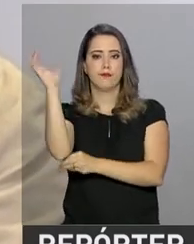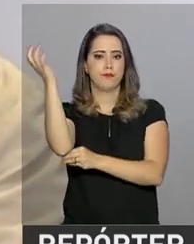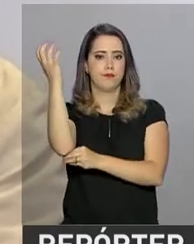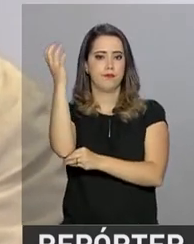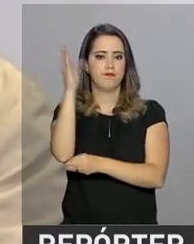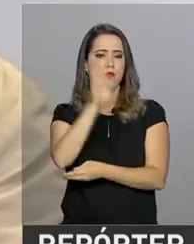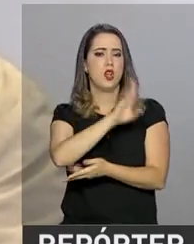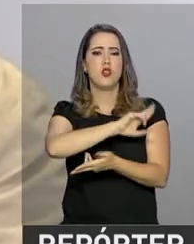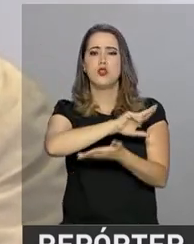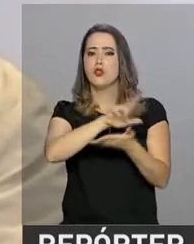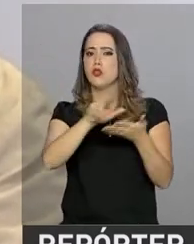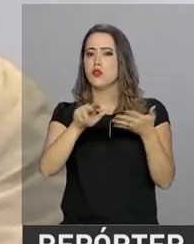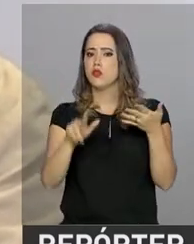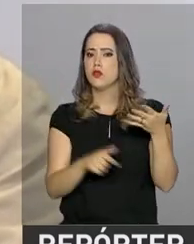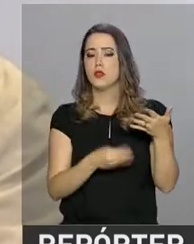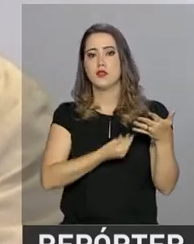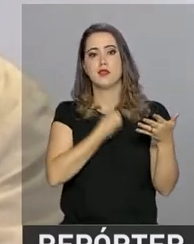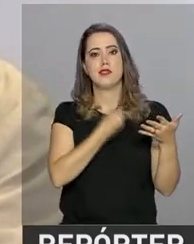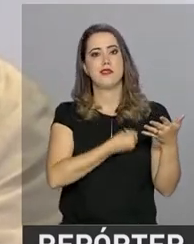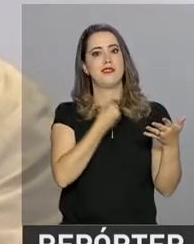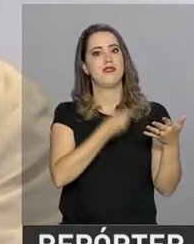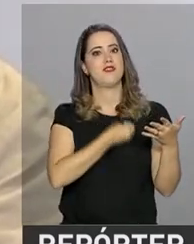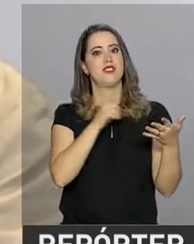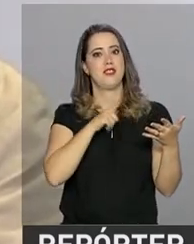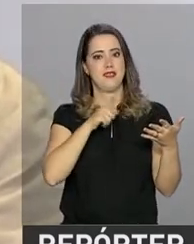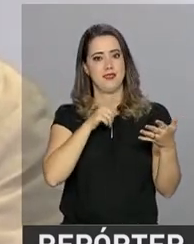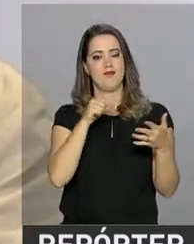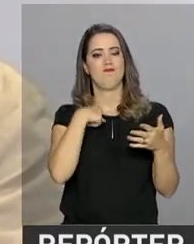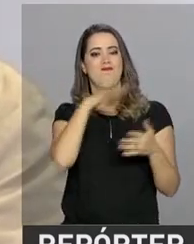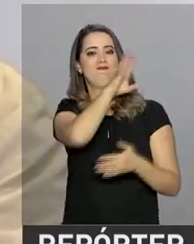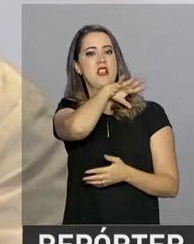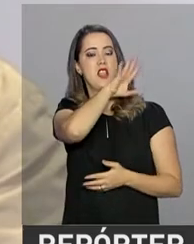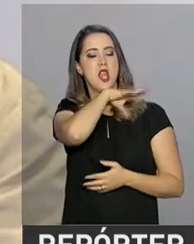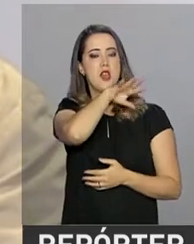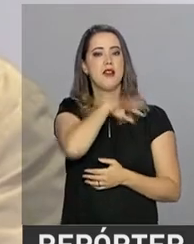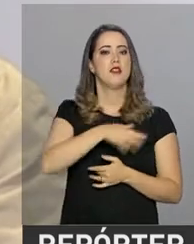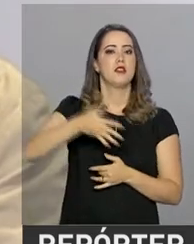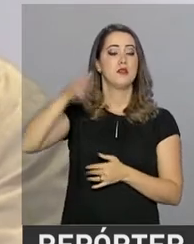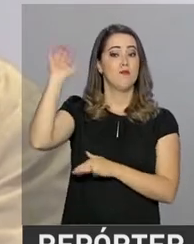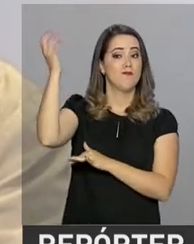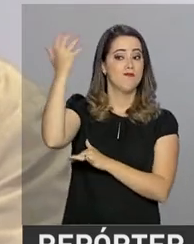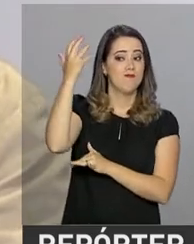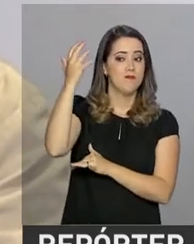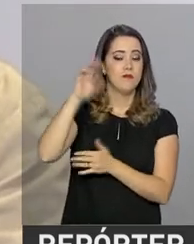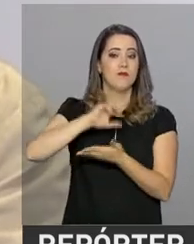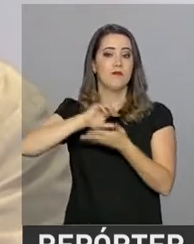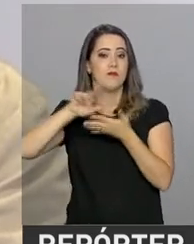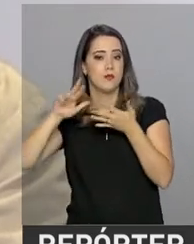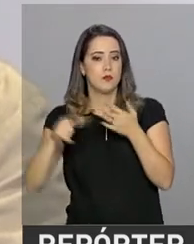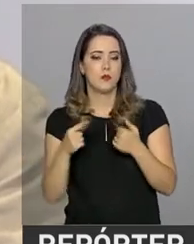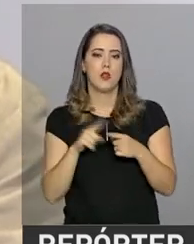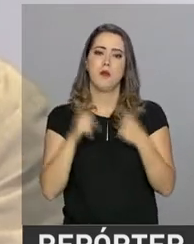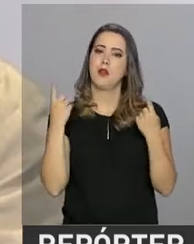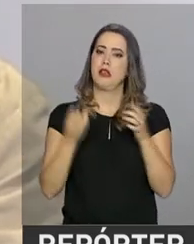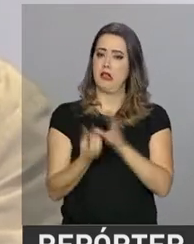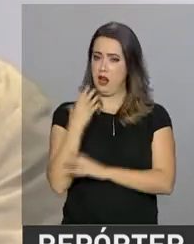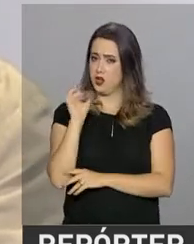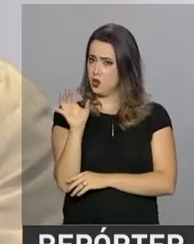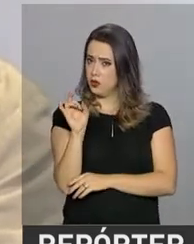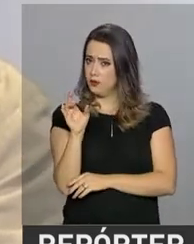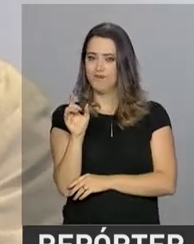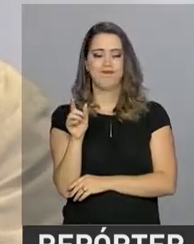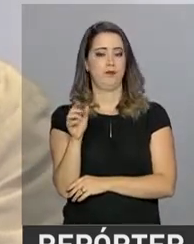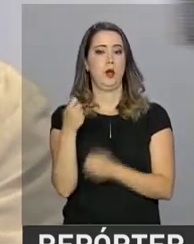biodiversidade única no planeta nós temos aqui em nosso território mas não basta criar preciso cuidar